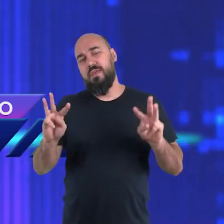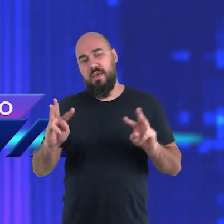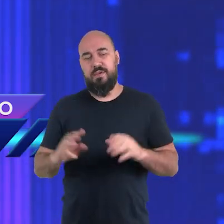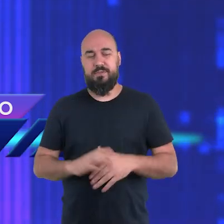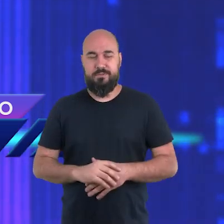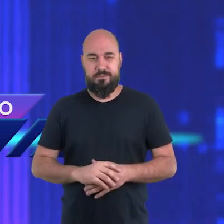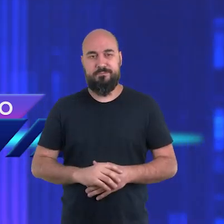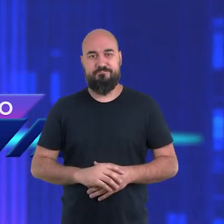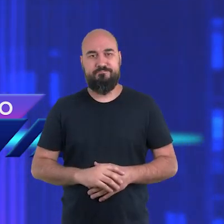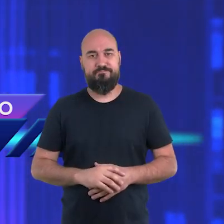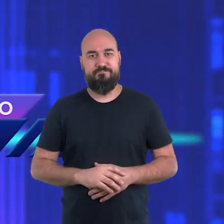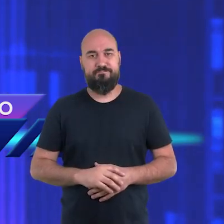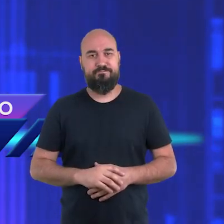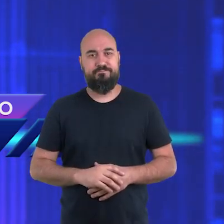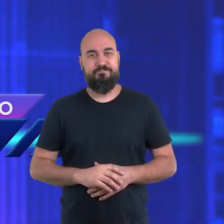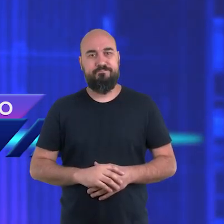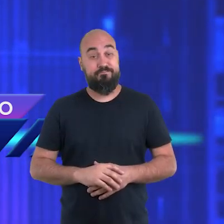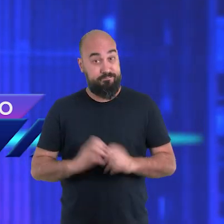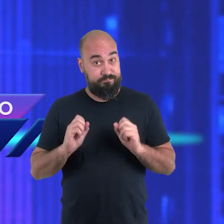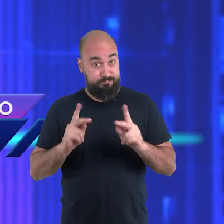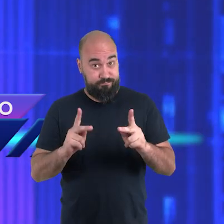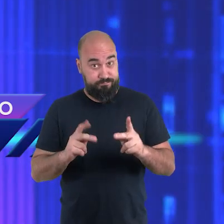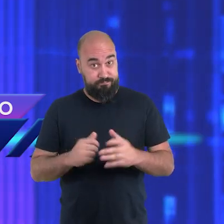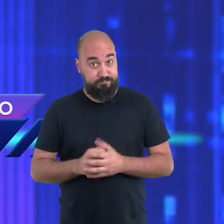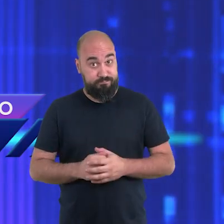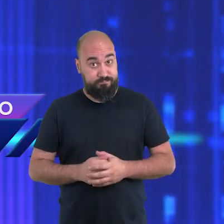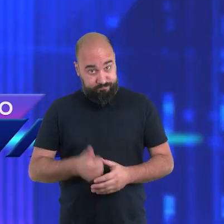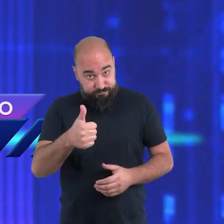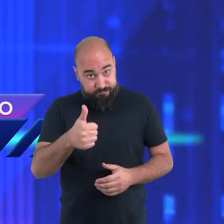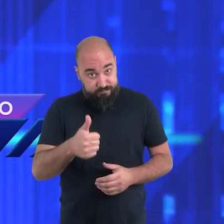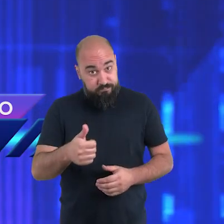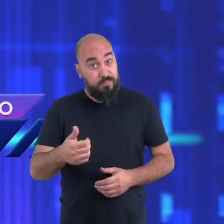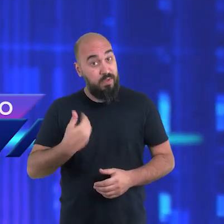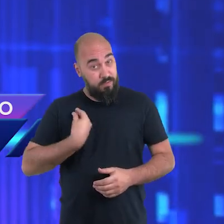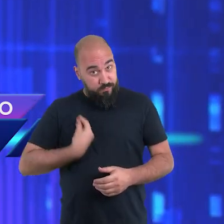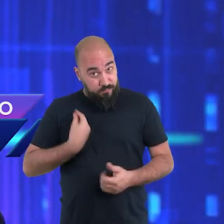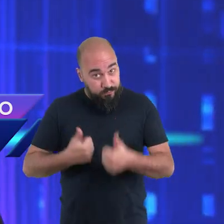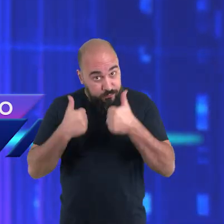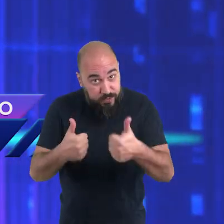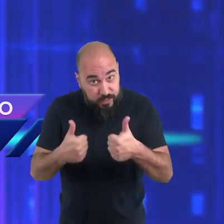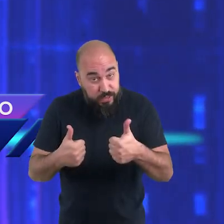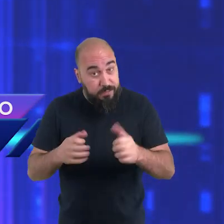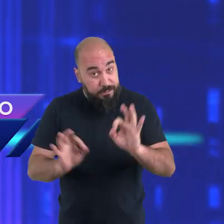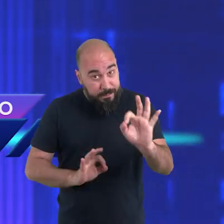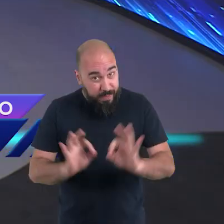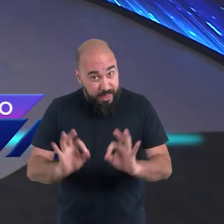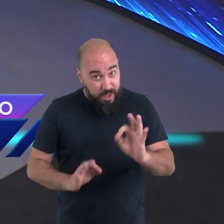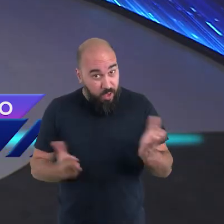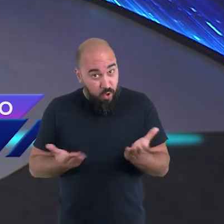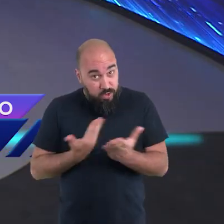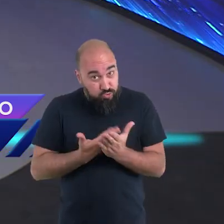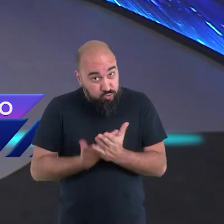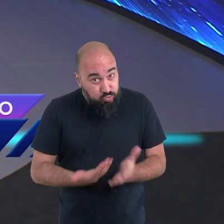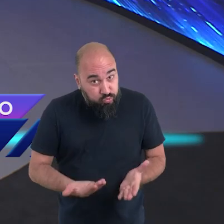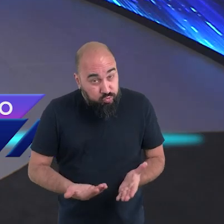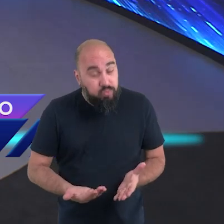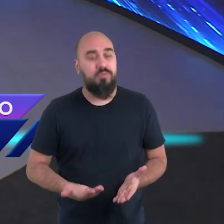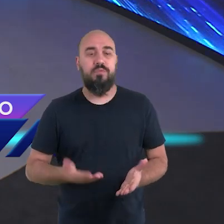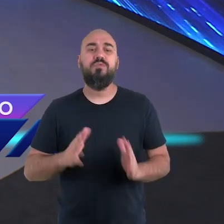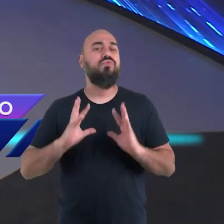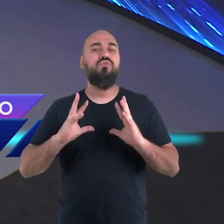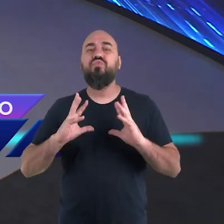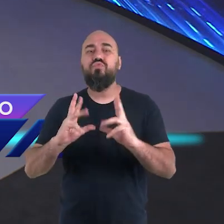da Escola Bíblica. Tá bom? Tudo certo? Preparados? Bíblia na mão? Porque tudo começa